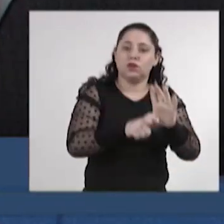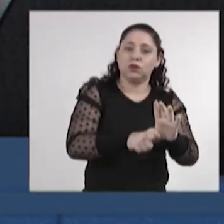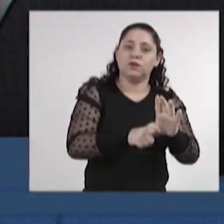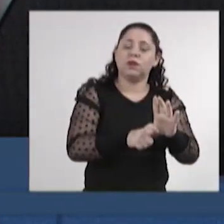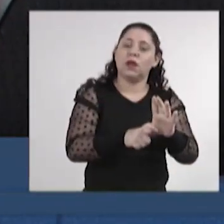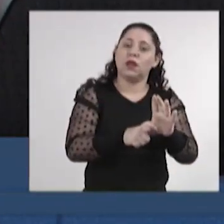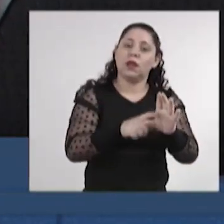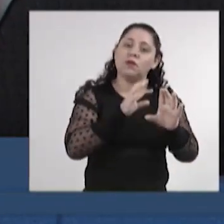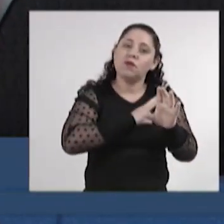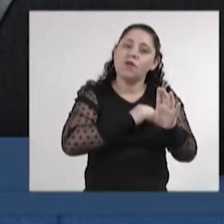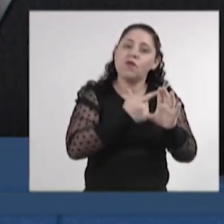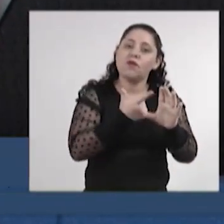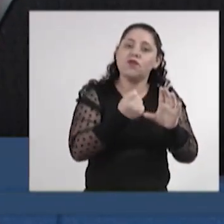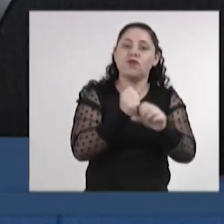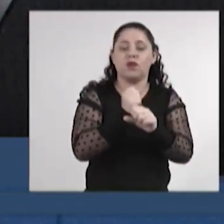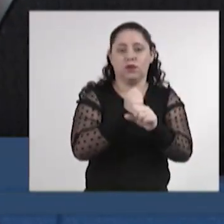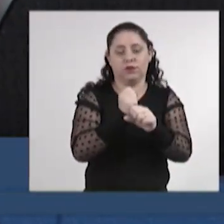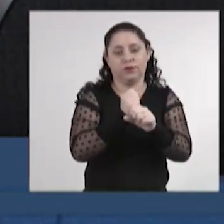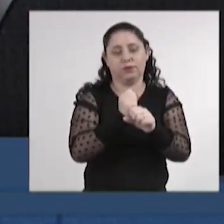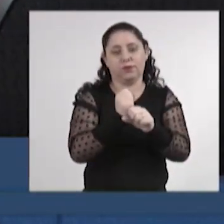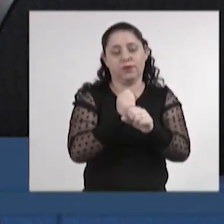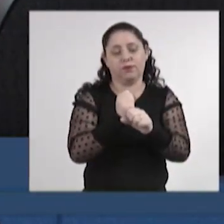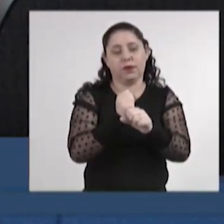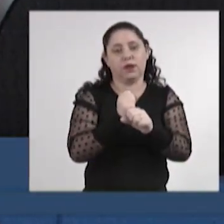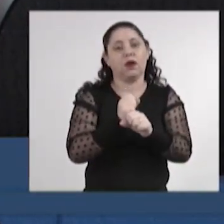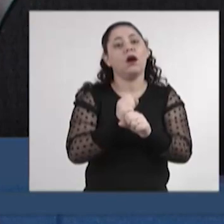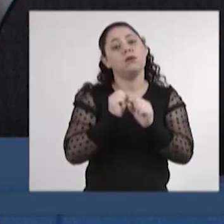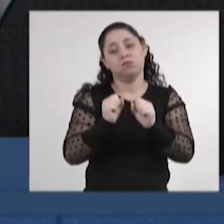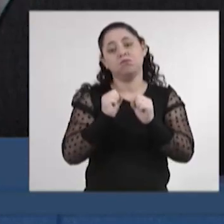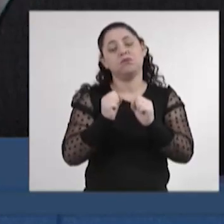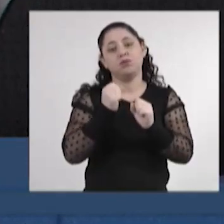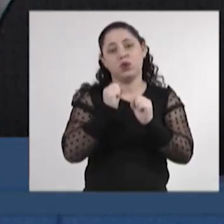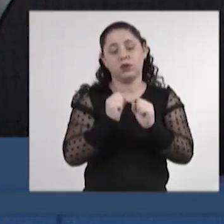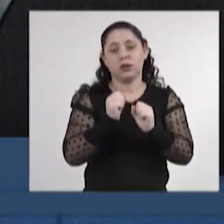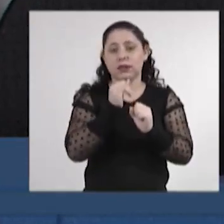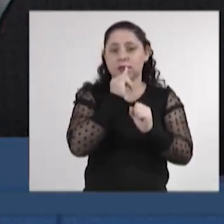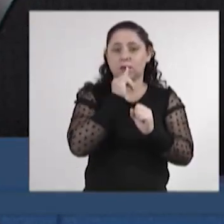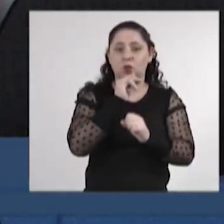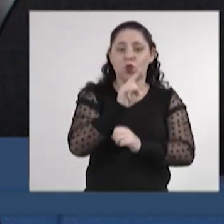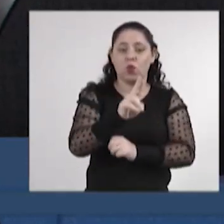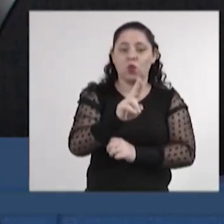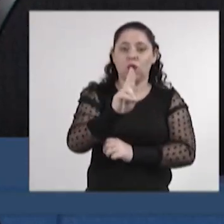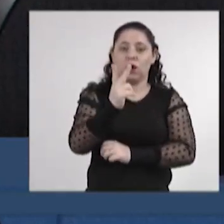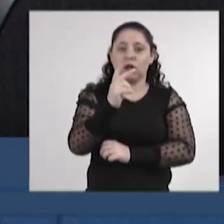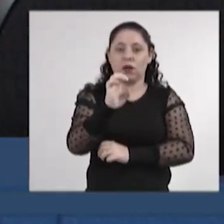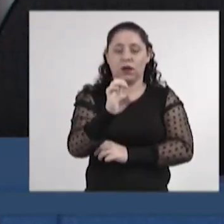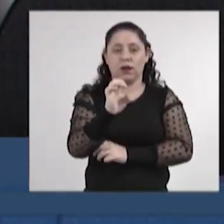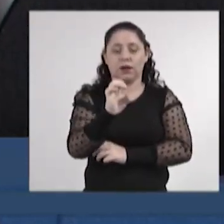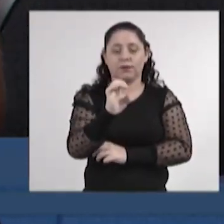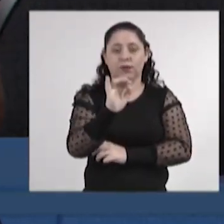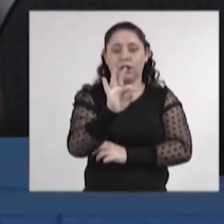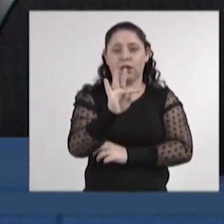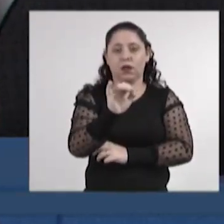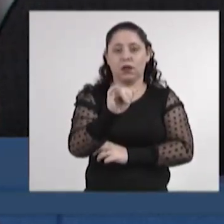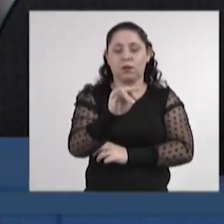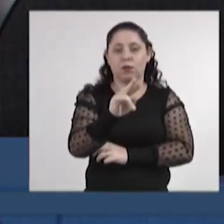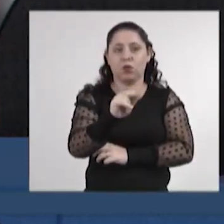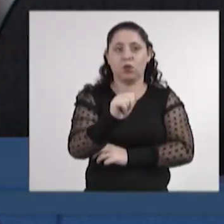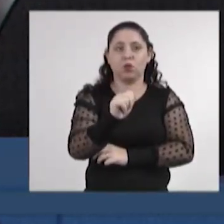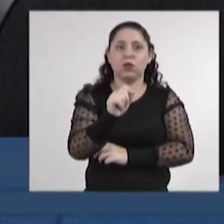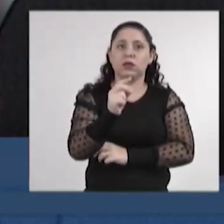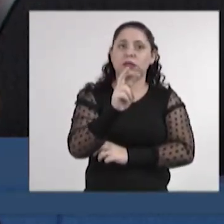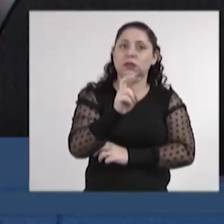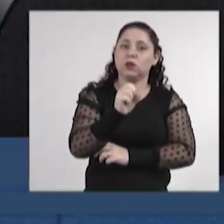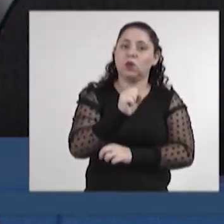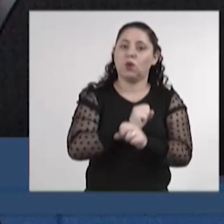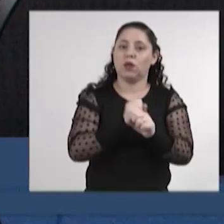e está tendo pelo menos 20 anos de lucro. Então, aí valida a construção. De uma UHE, que é o nosso caso da Itaipu, a dívida da Itaipu foi de 50